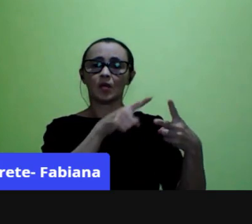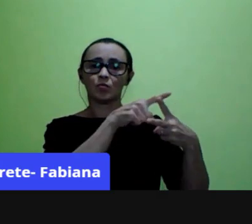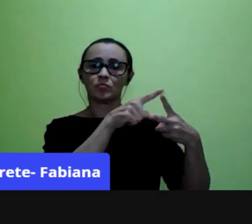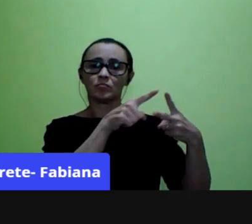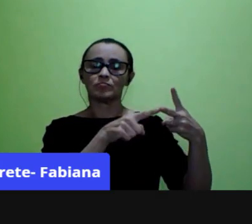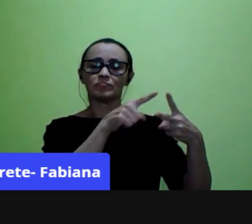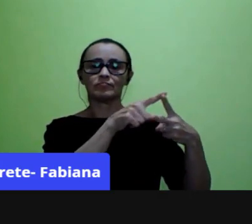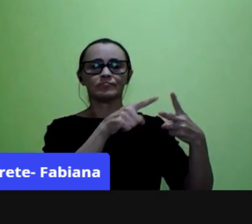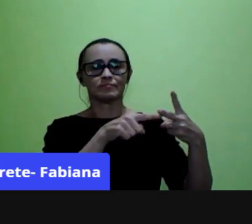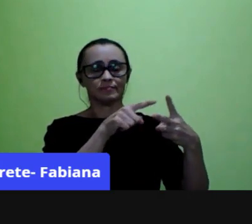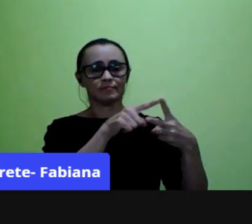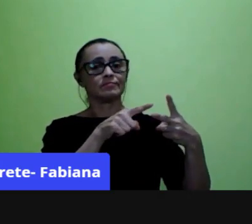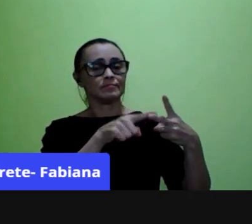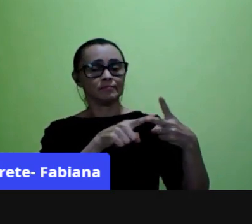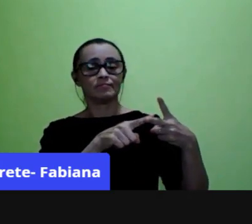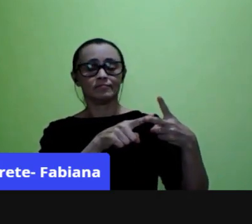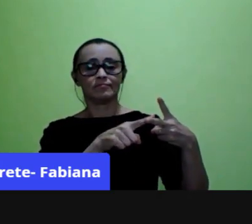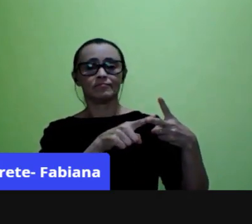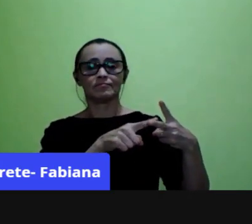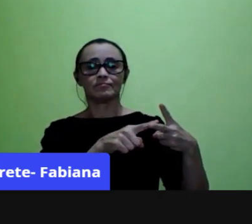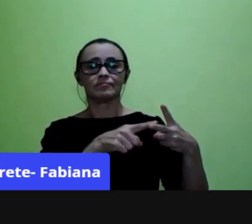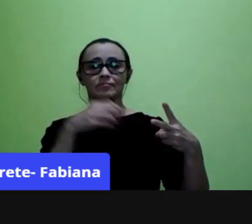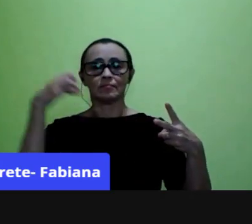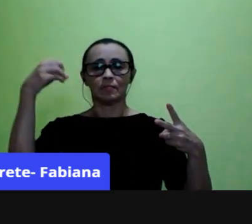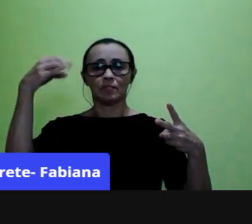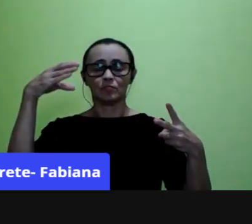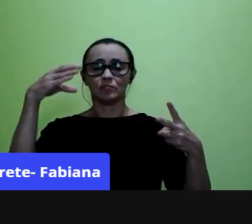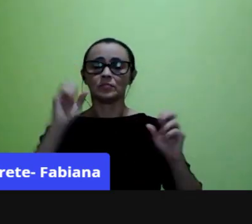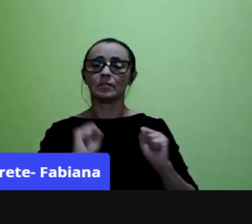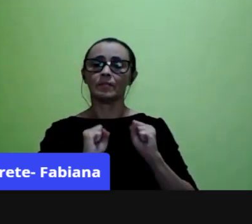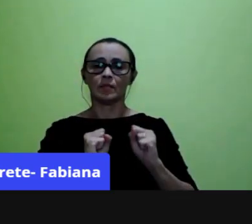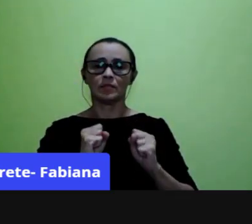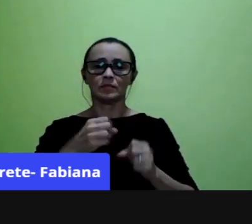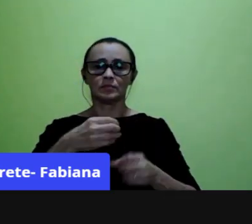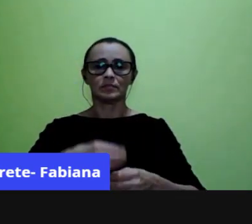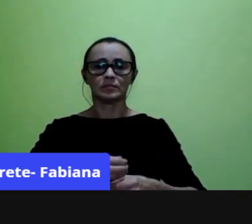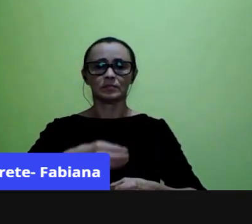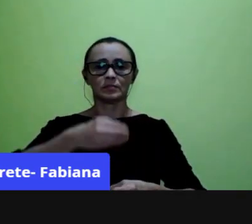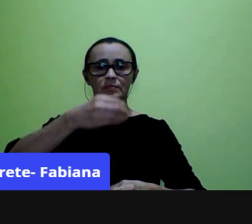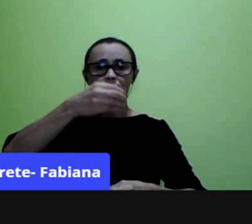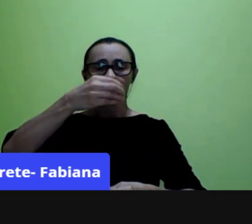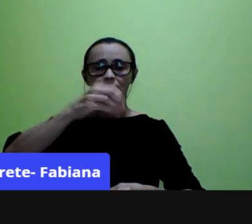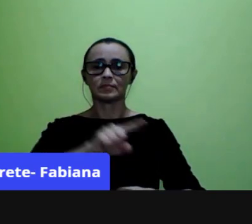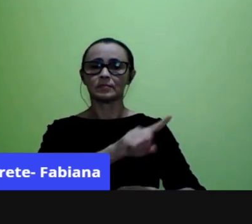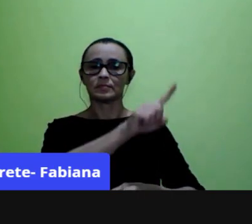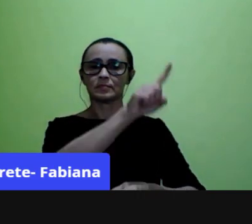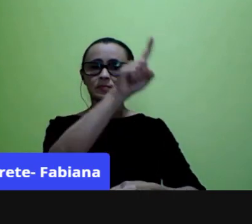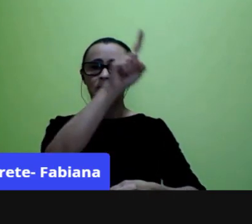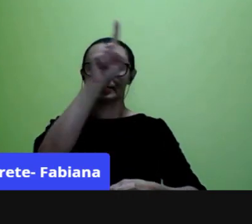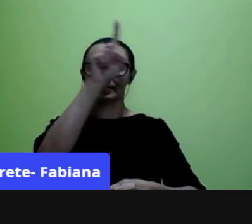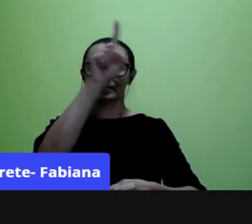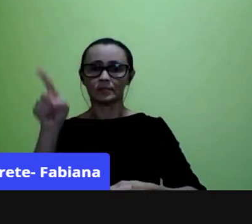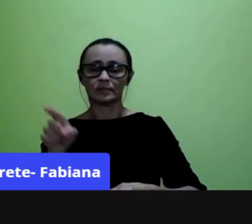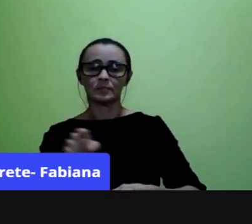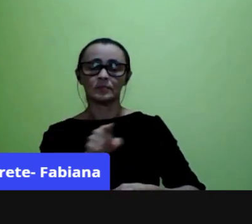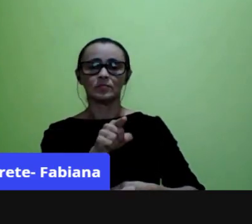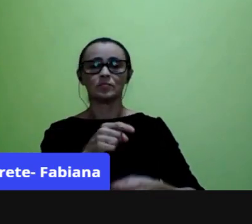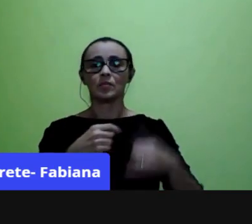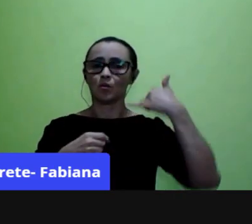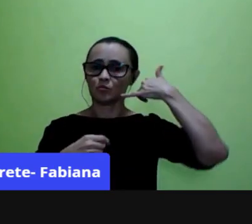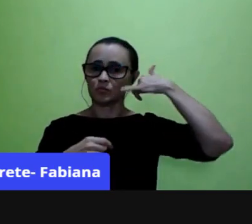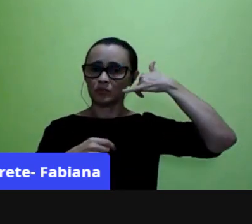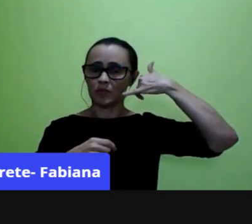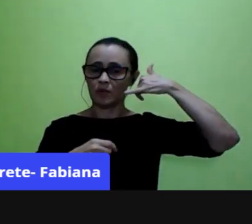mais, que pode ser o ring light, pode ser um celular com a lanterna,